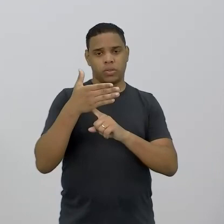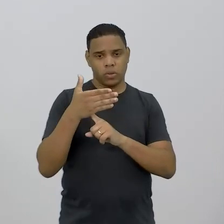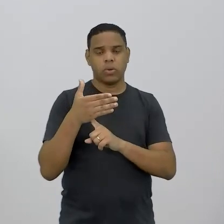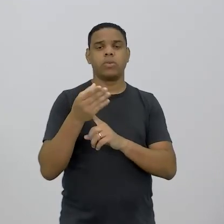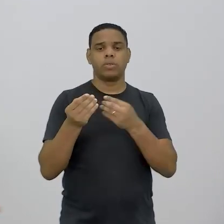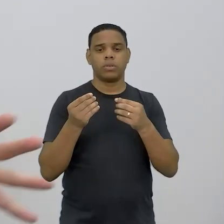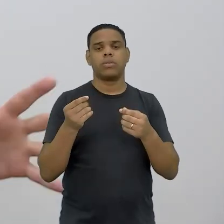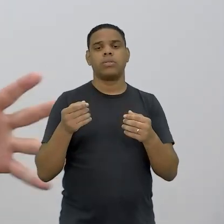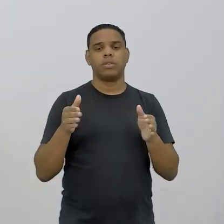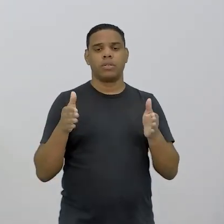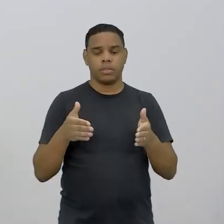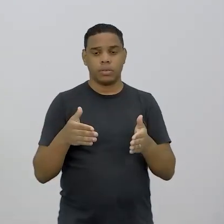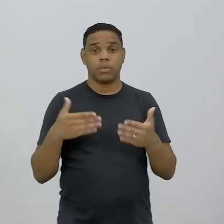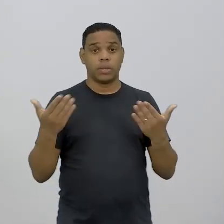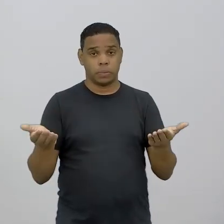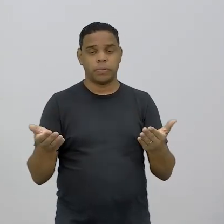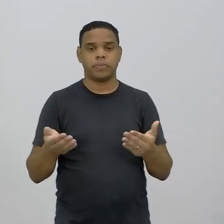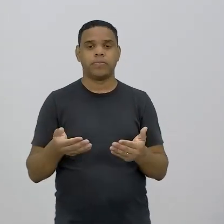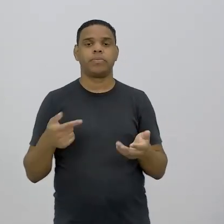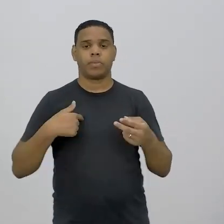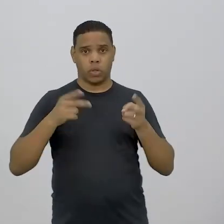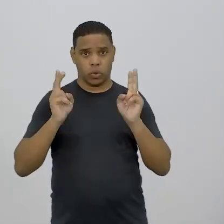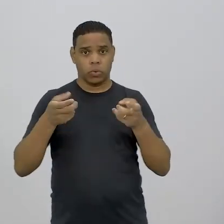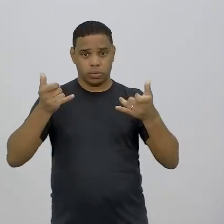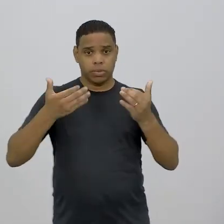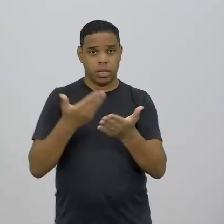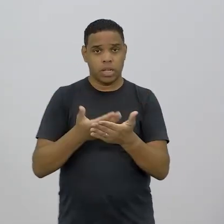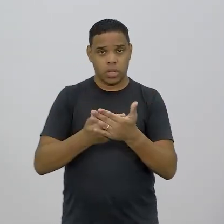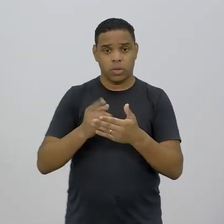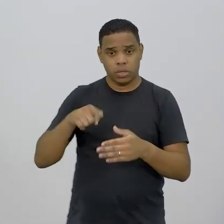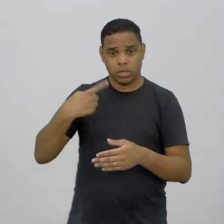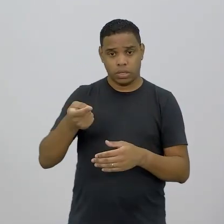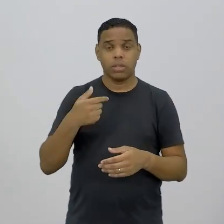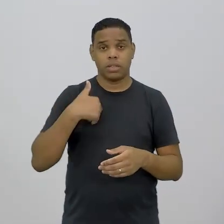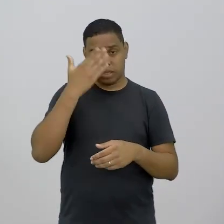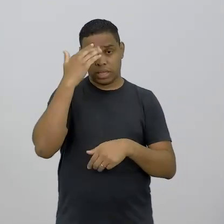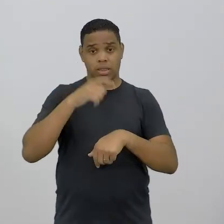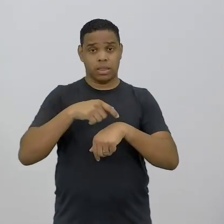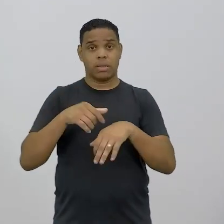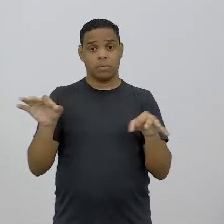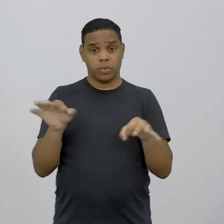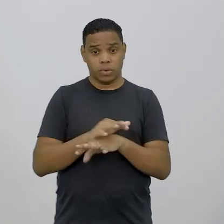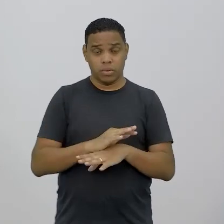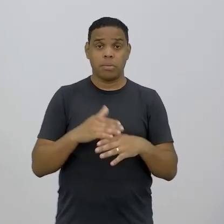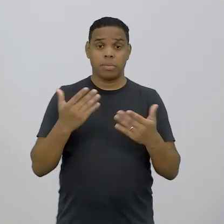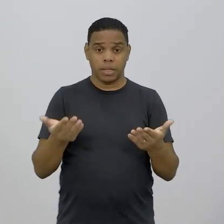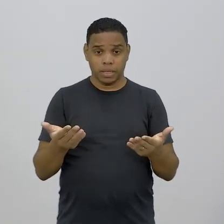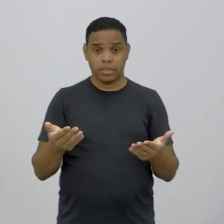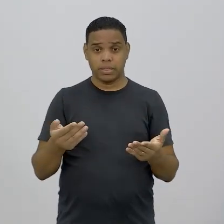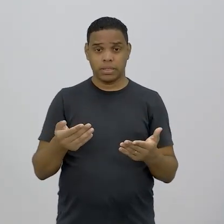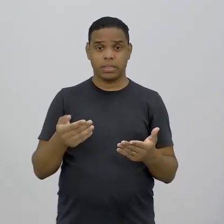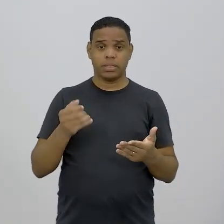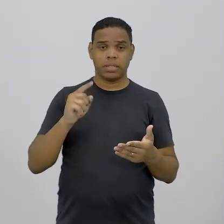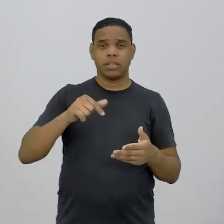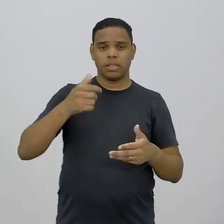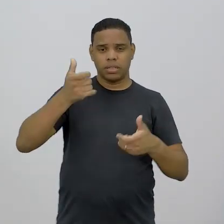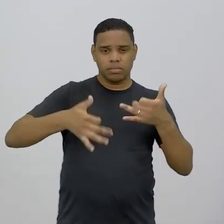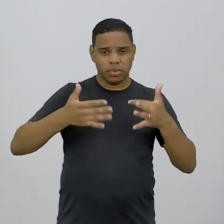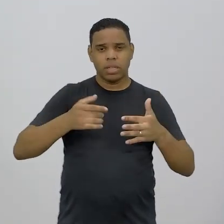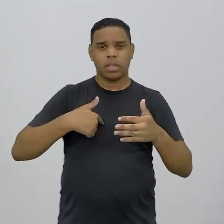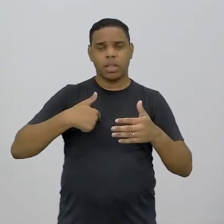ficam mais alienados. Pessoal, vou continuar isso na aula que vem, eu sei que acabou o tempo, mas o que ficou por explicar, eu